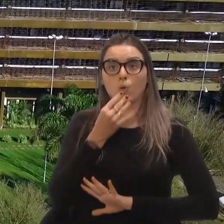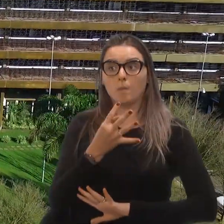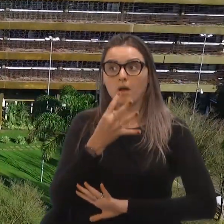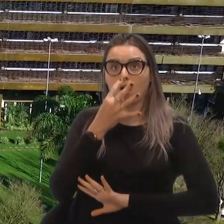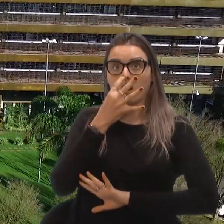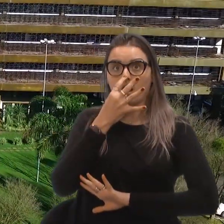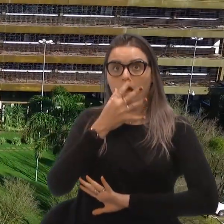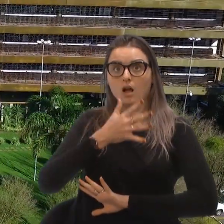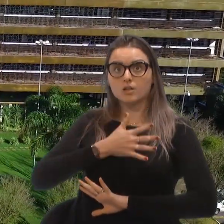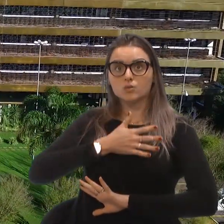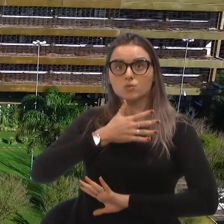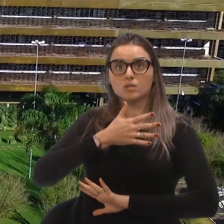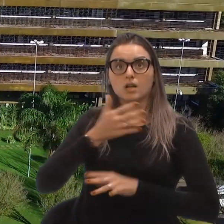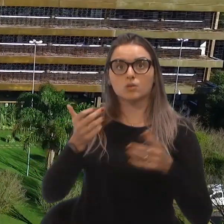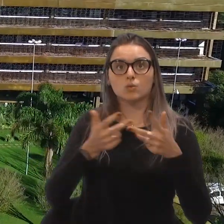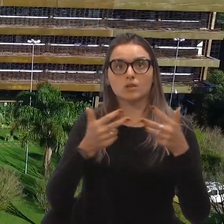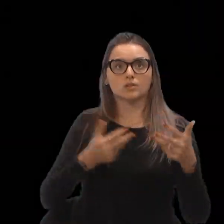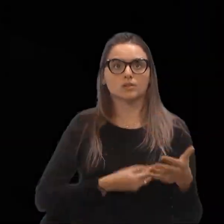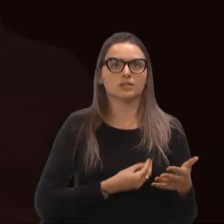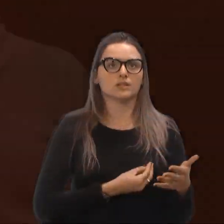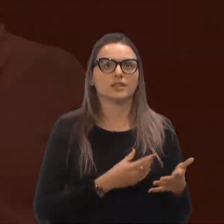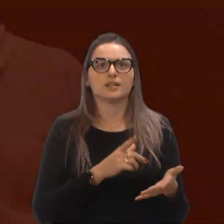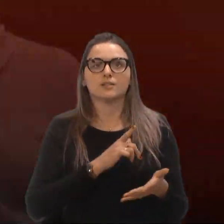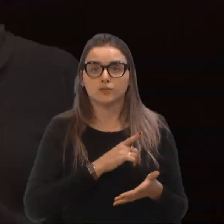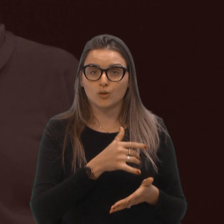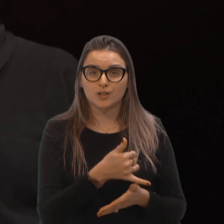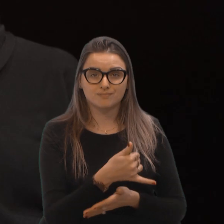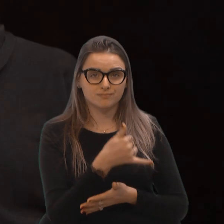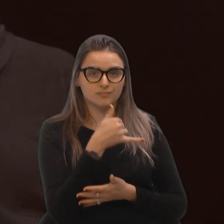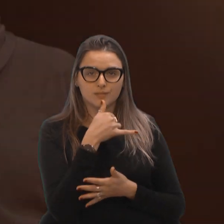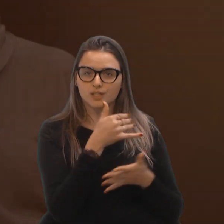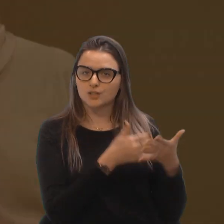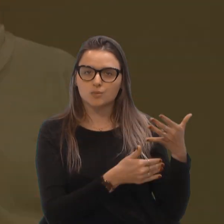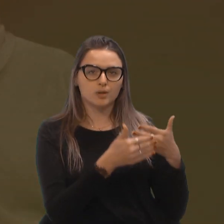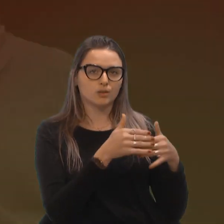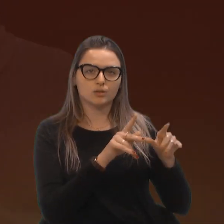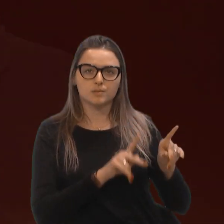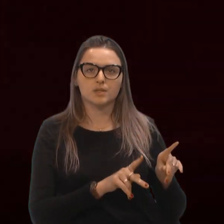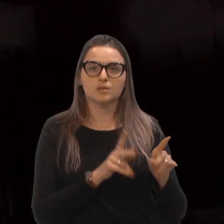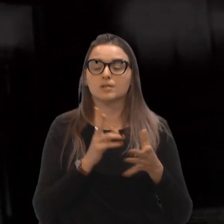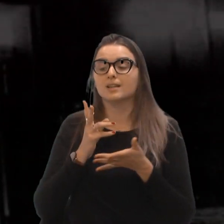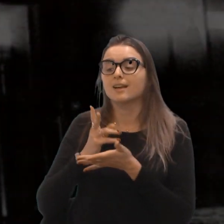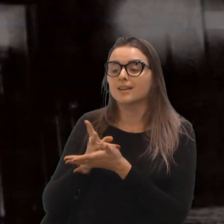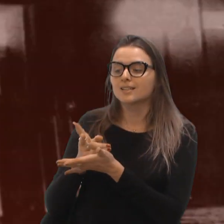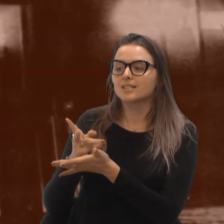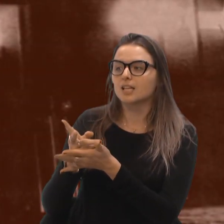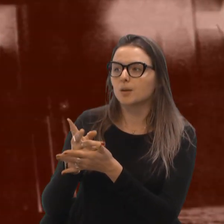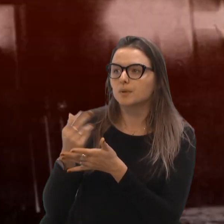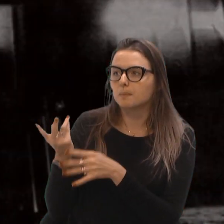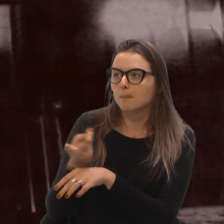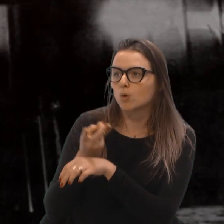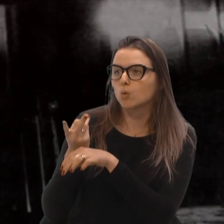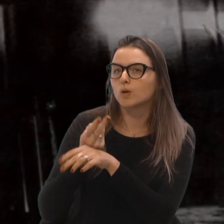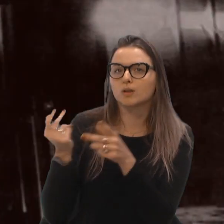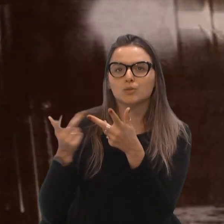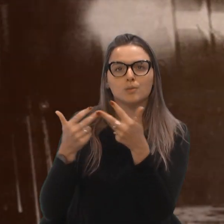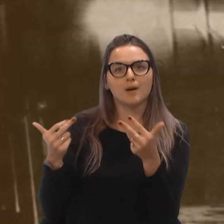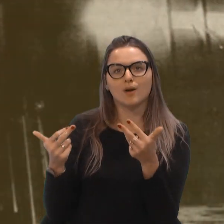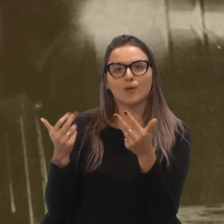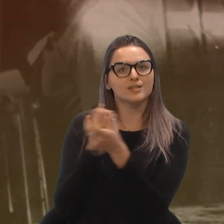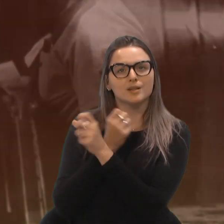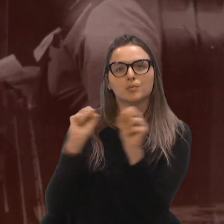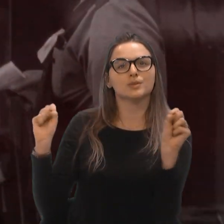O homem se apavora diante das fatalidades da vida. Foi muito triste para todo mundo. Está sempre buscando uma